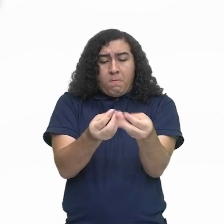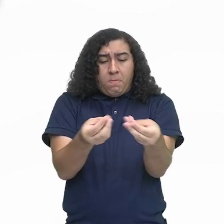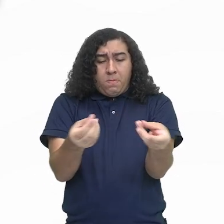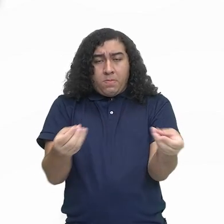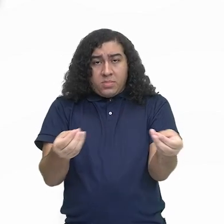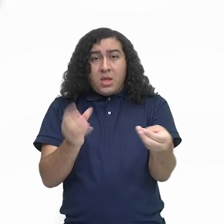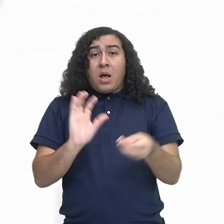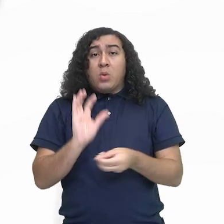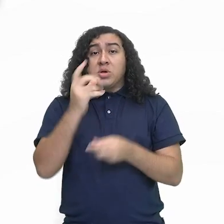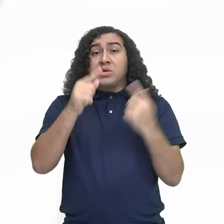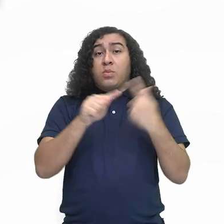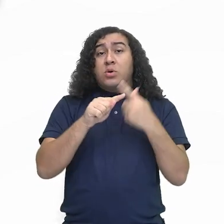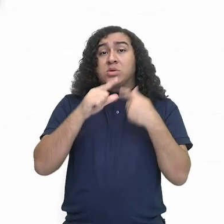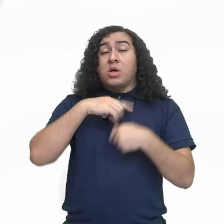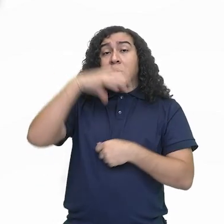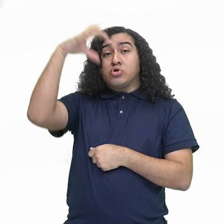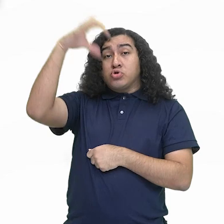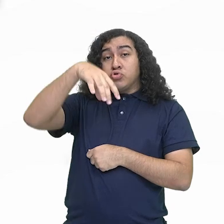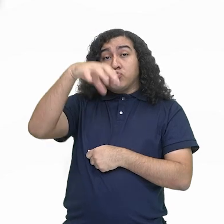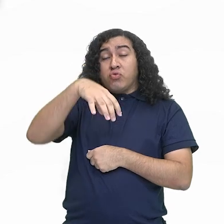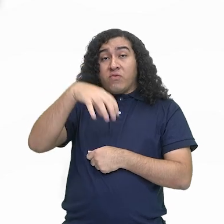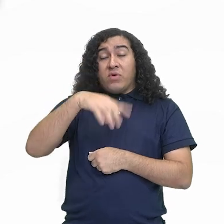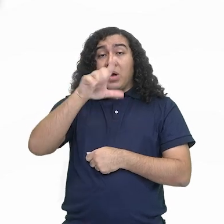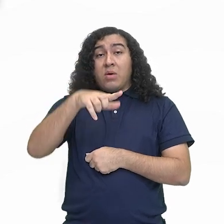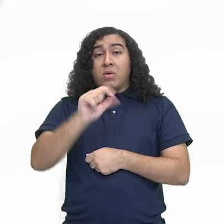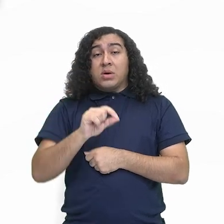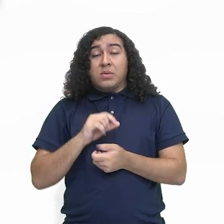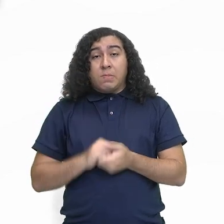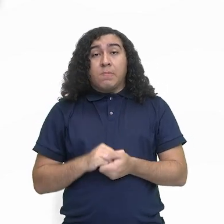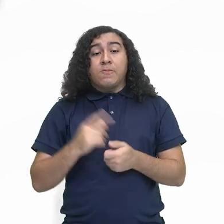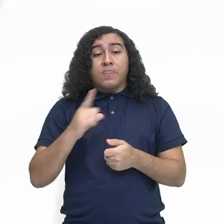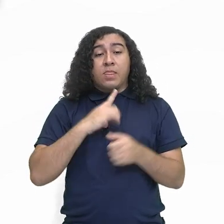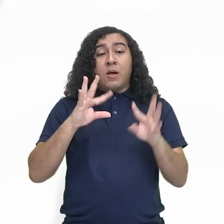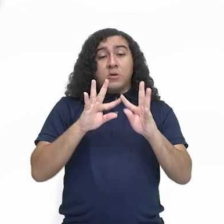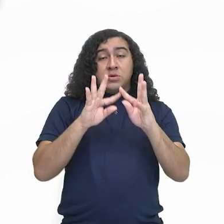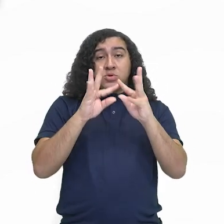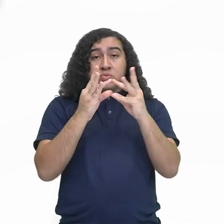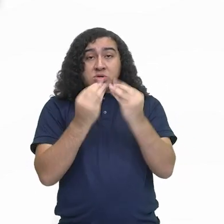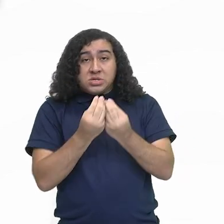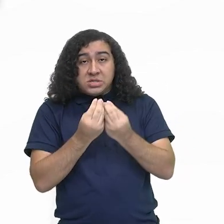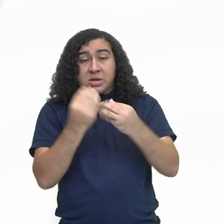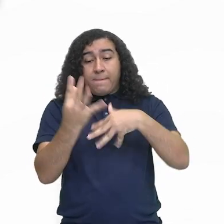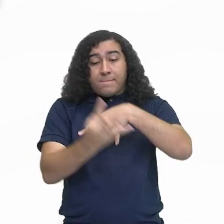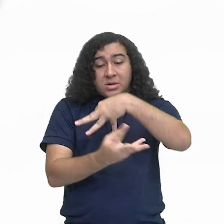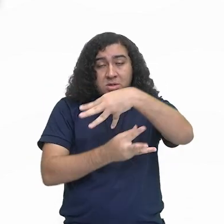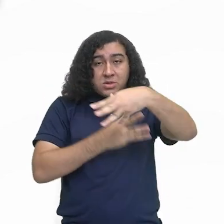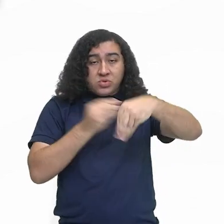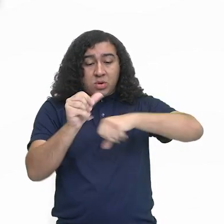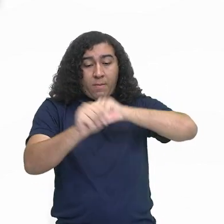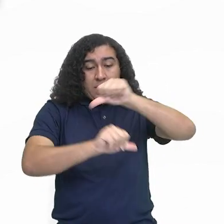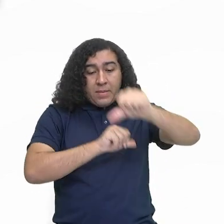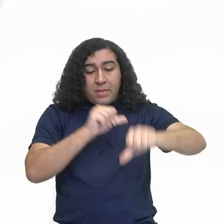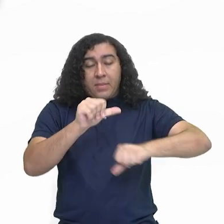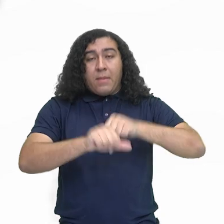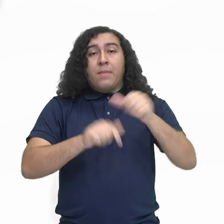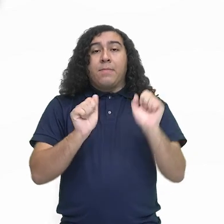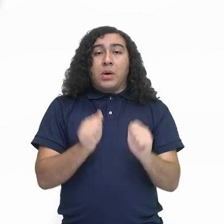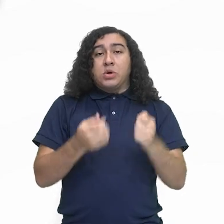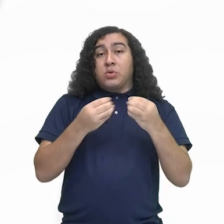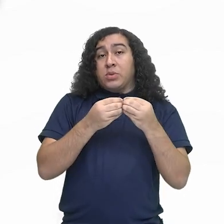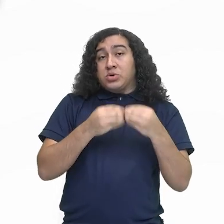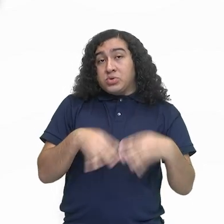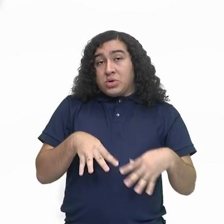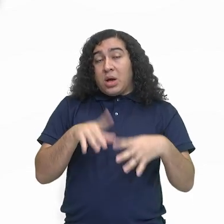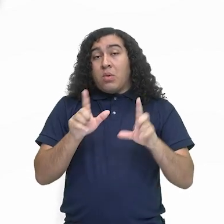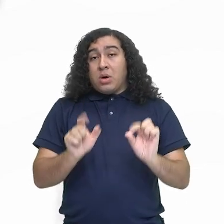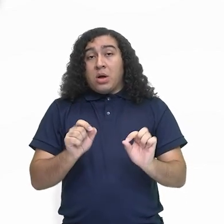chuva. Então, a gente vai ter um processo de acidificação, que pode prejudicar as espécies